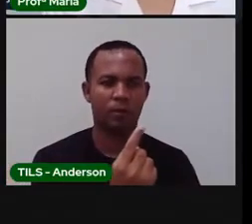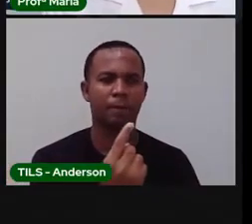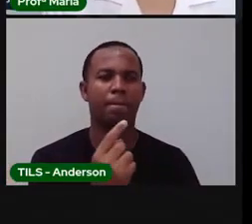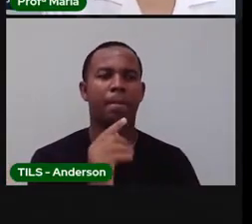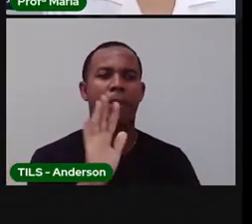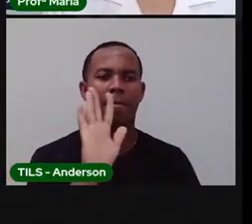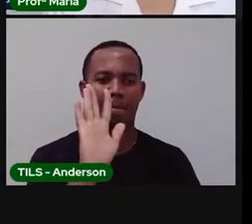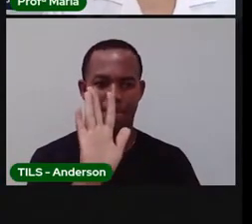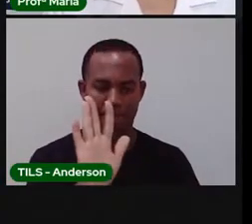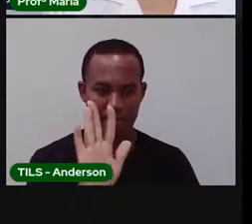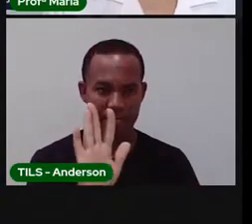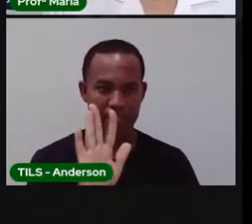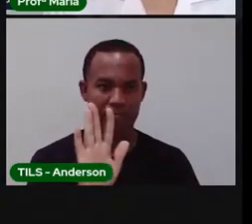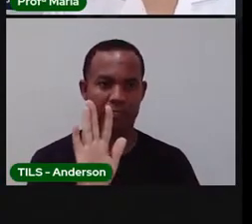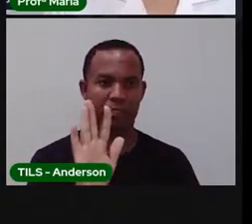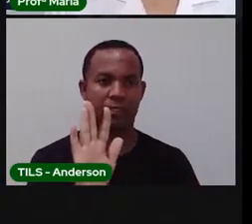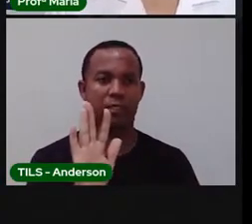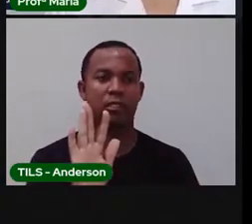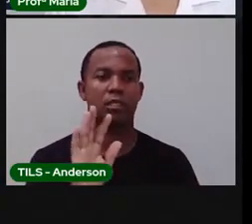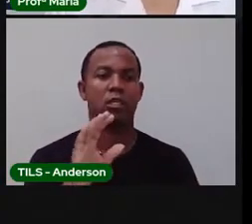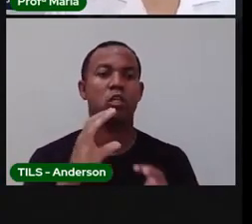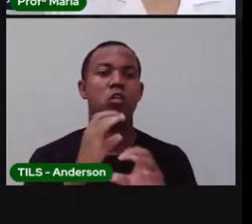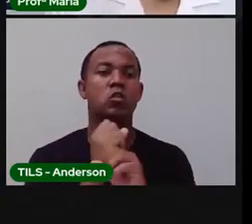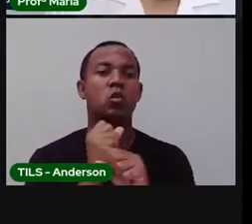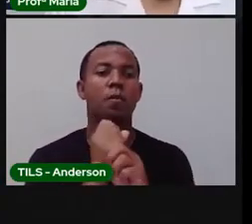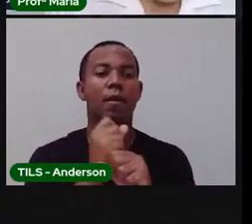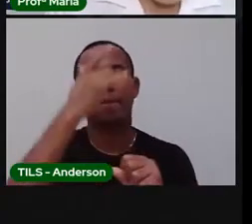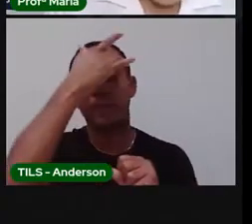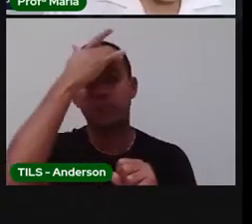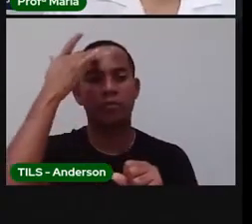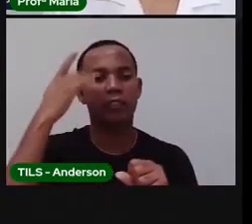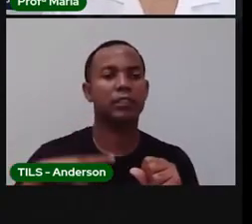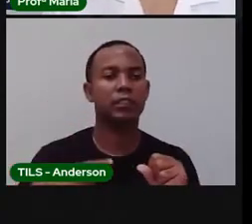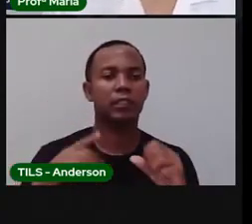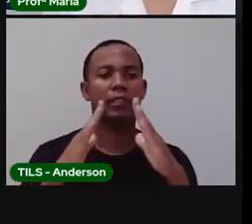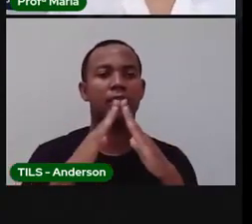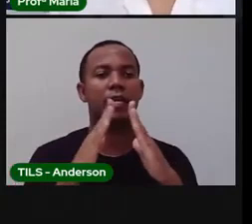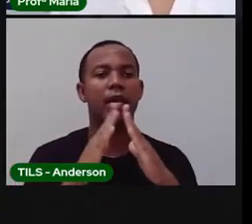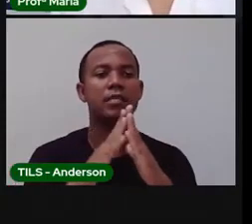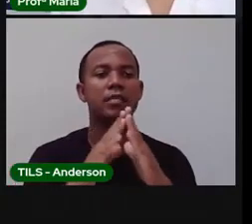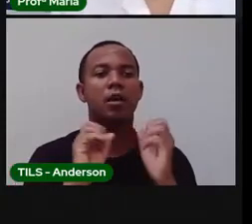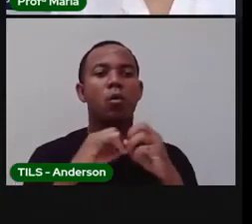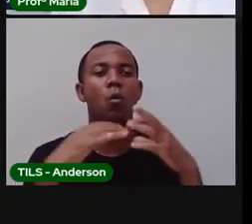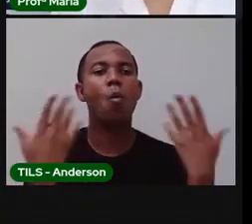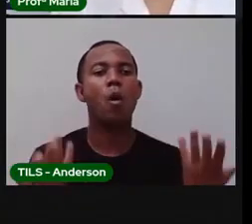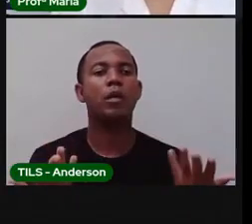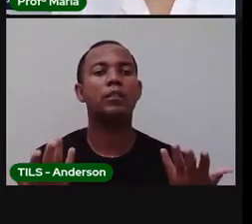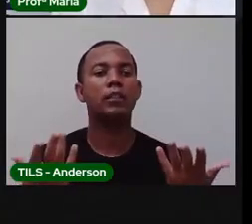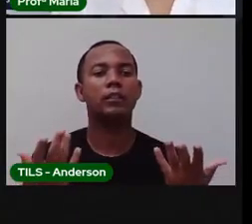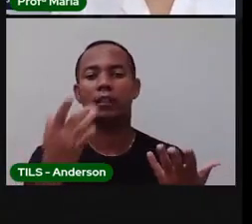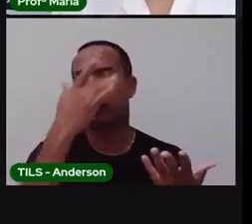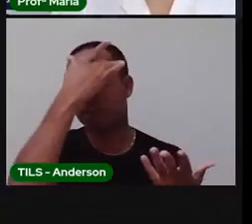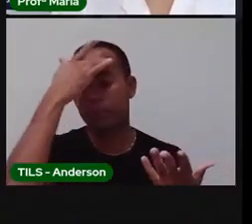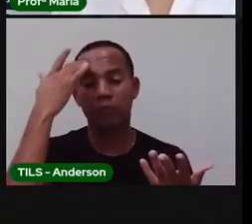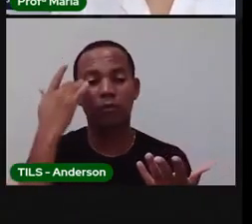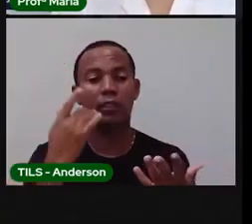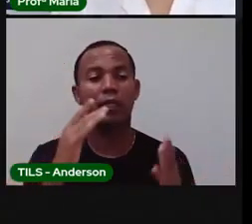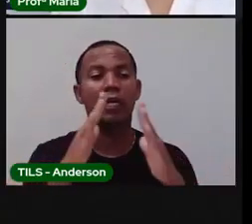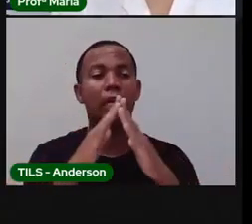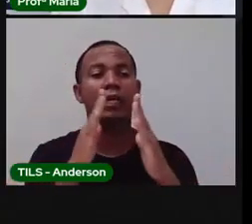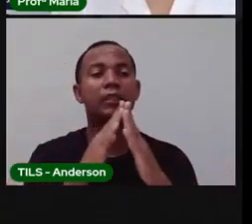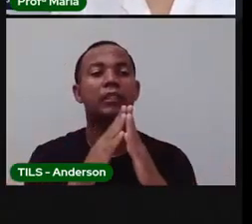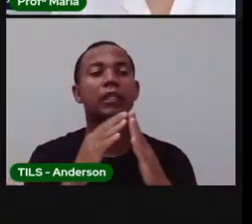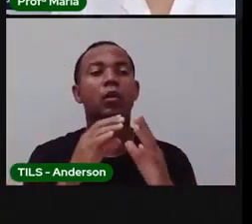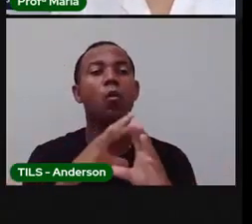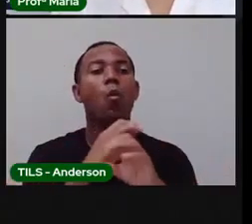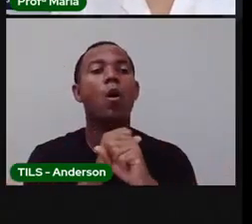produz meio quilo de lixo, quantos quilos de lixo serão produzidos por dia na sua casa? E aí?